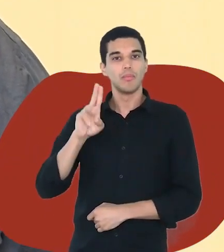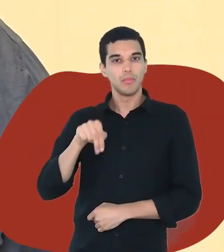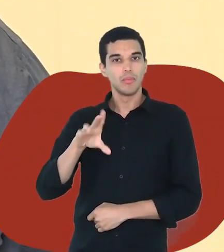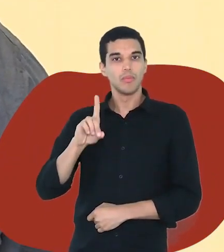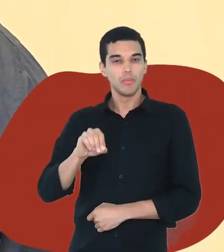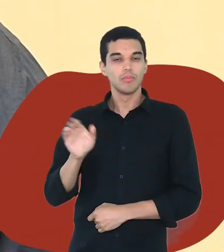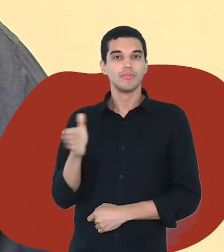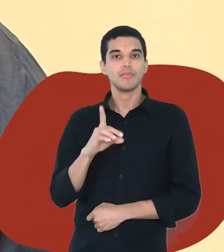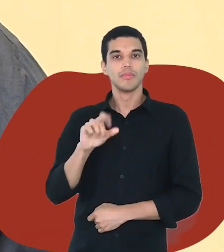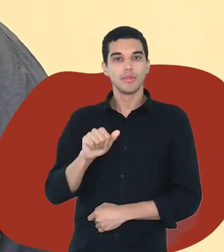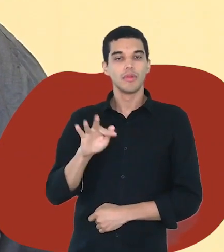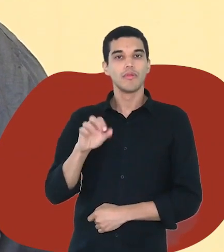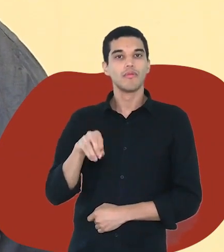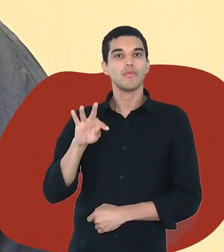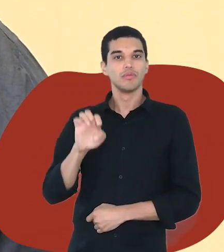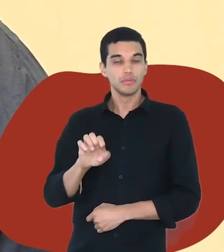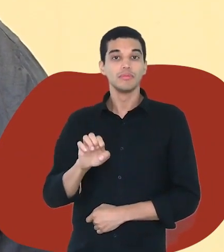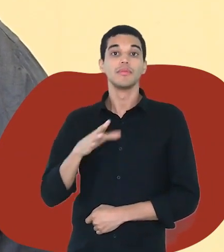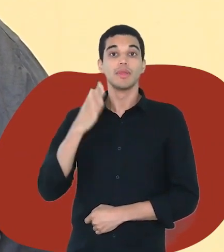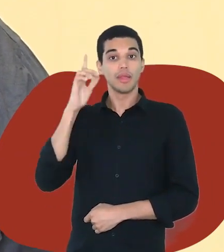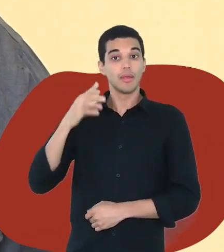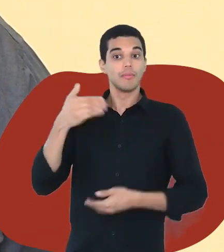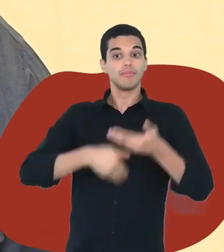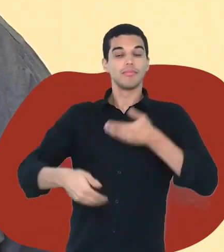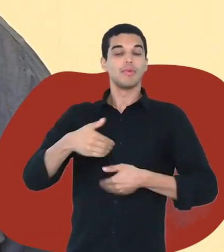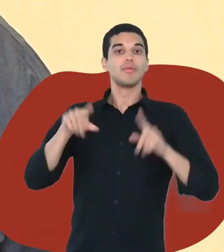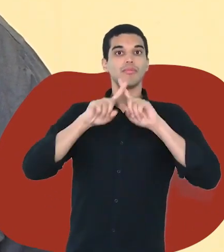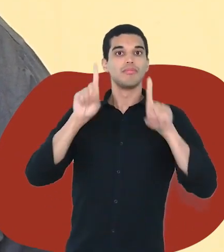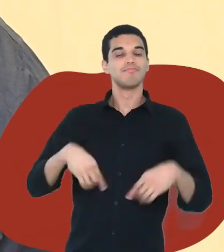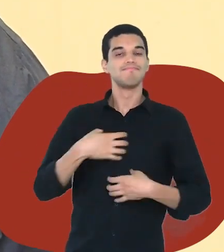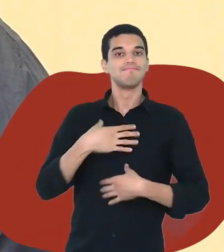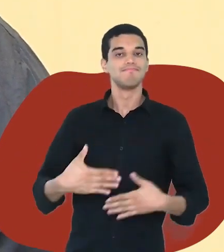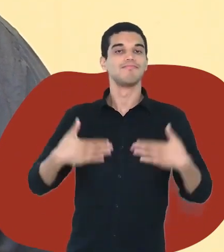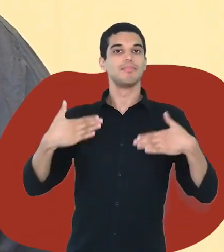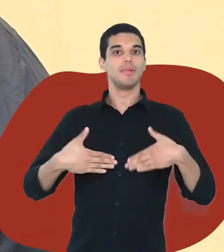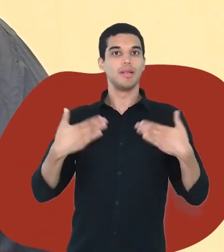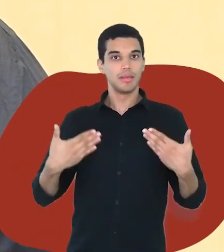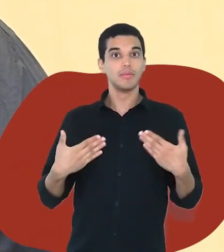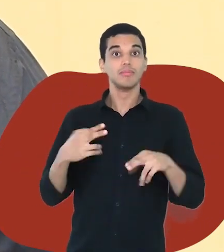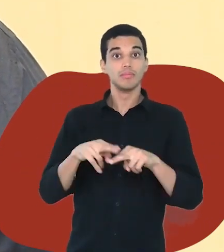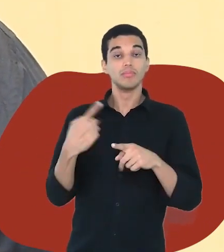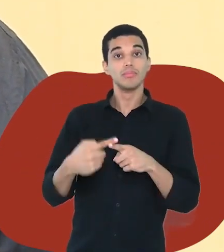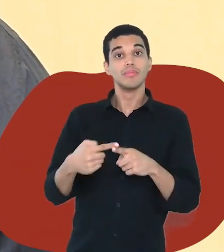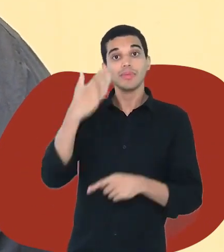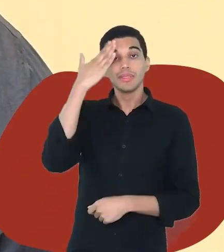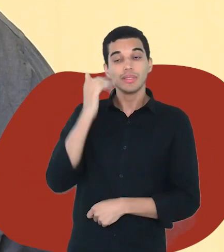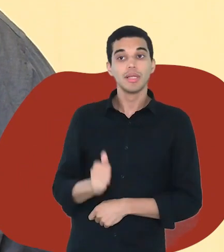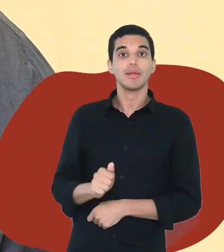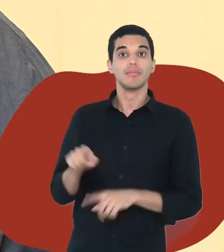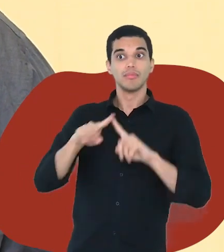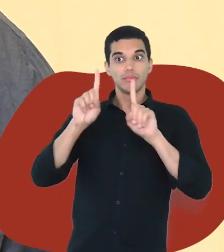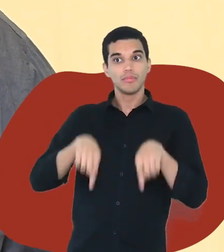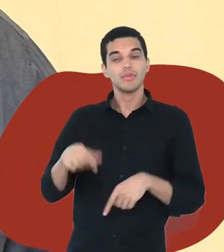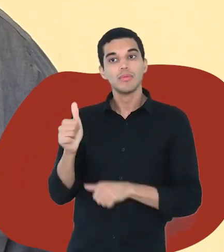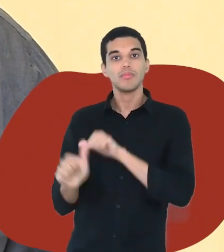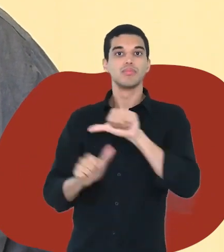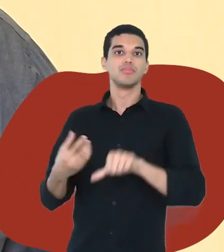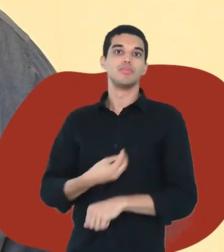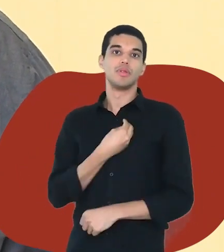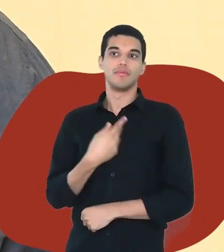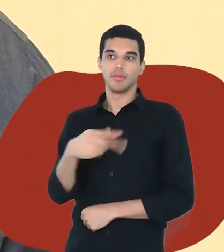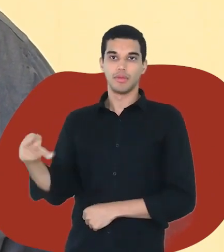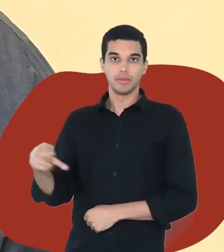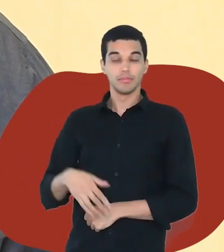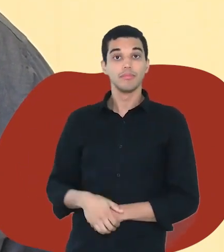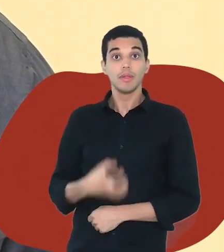sabemos que é um programa é um projeto que transforma vidas a partir das oportunidades e tem sido muito gratificante ver a evolução